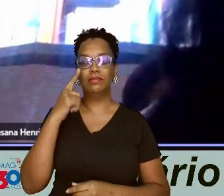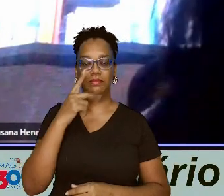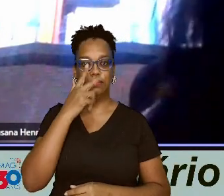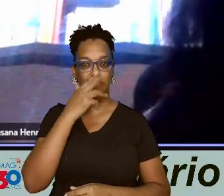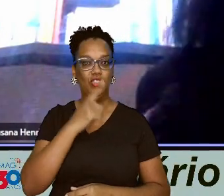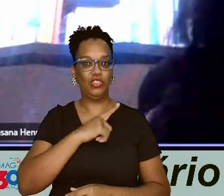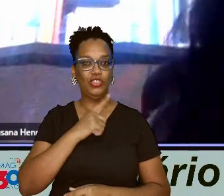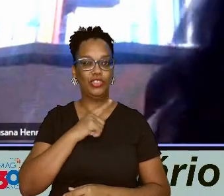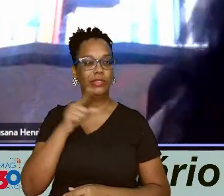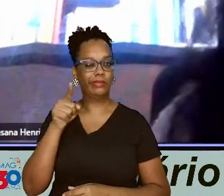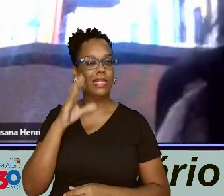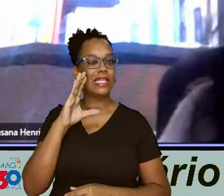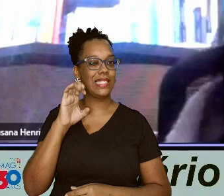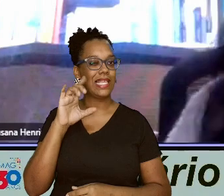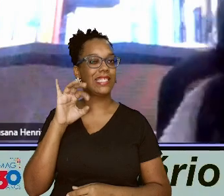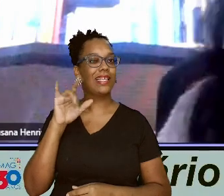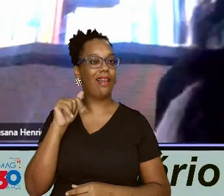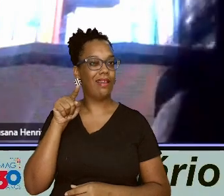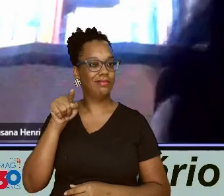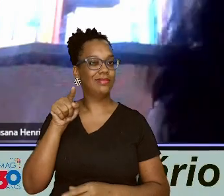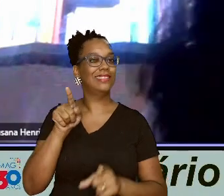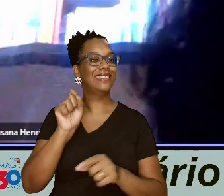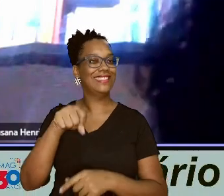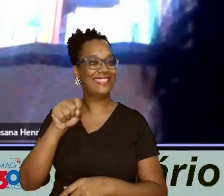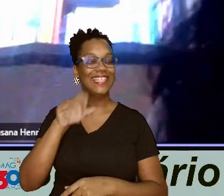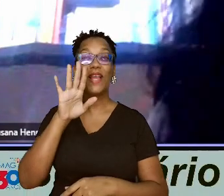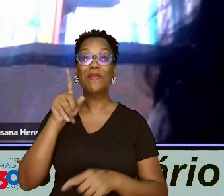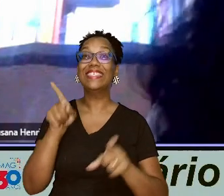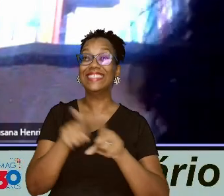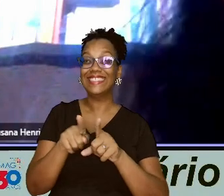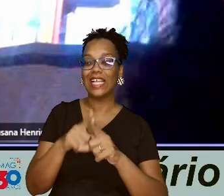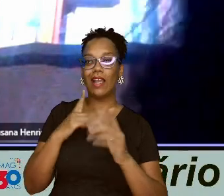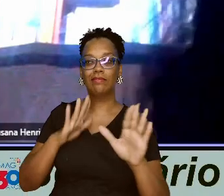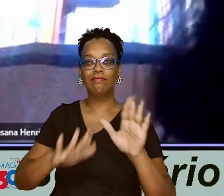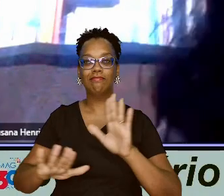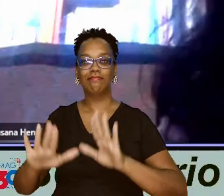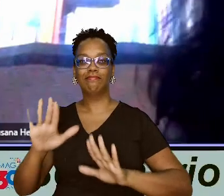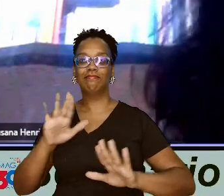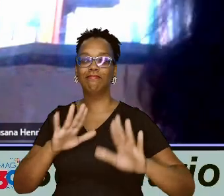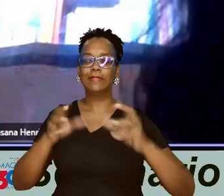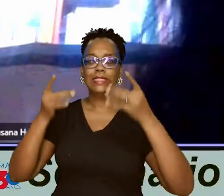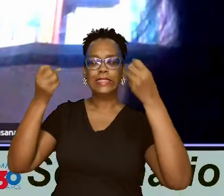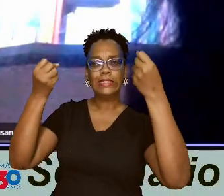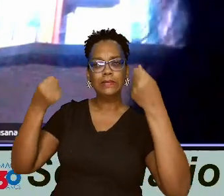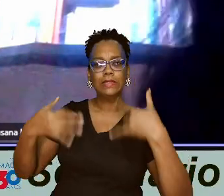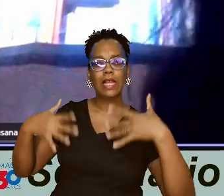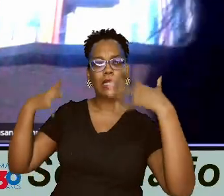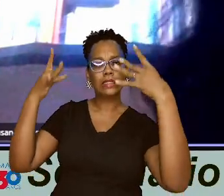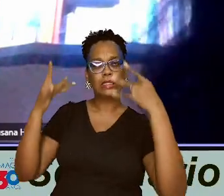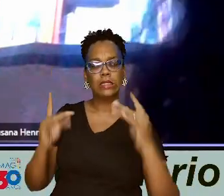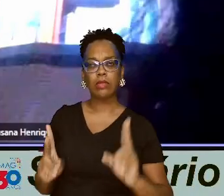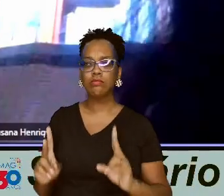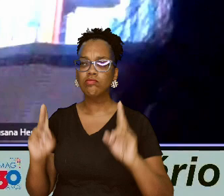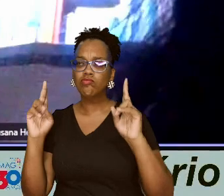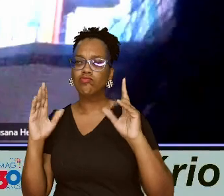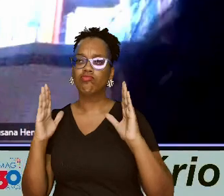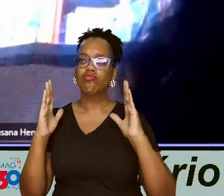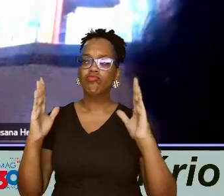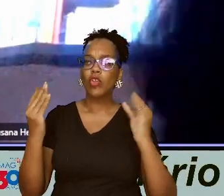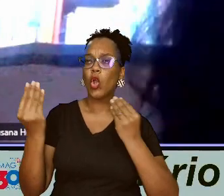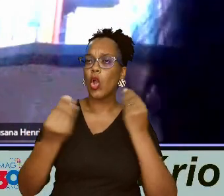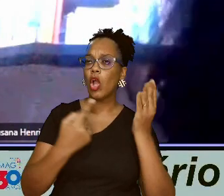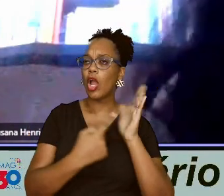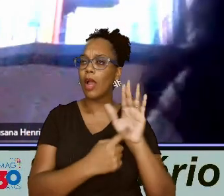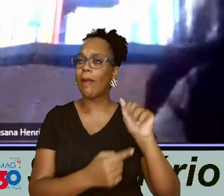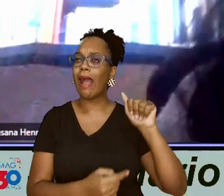dedo da Cecília aí, sim, mas eu acho que, assim, vocês têm muita, muita cautela em explicar quais foram os recortes, como é que se chegou na amostra, né? Como é que